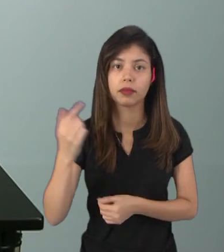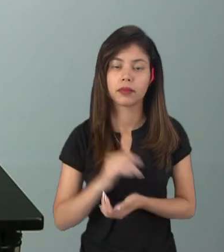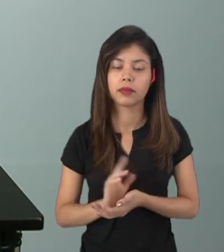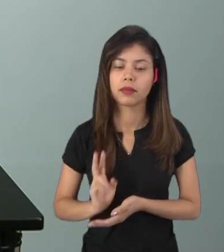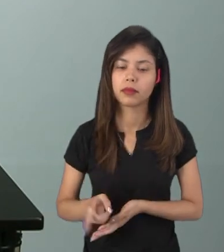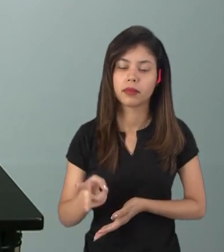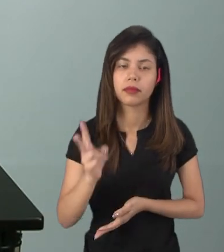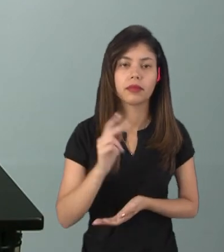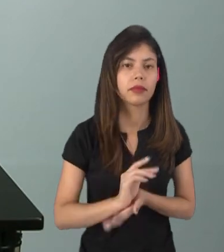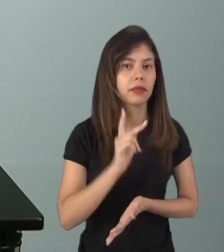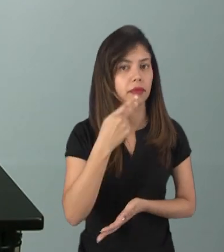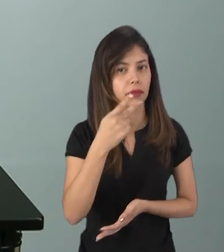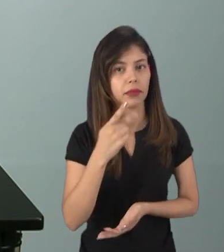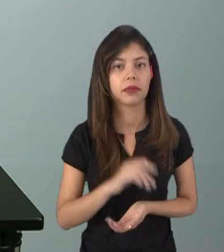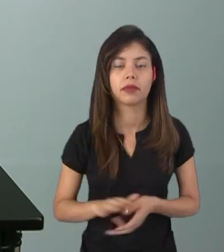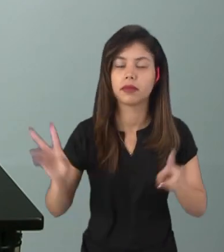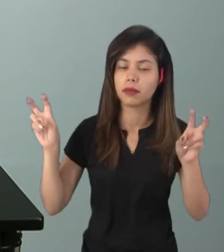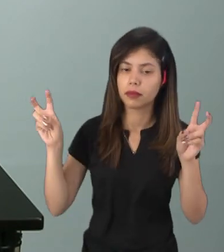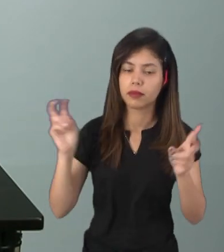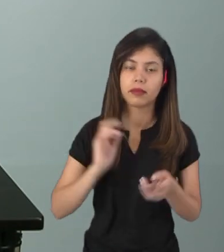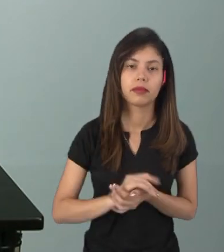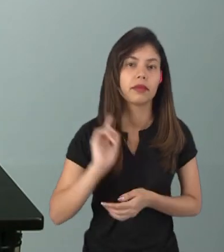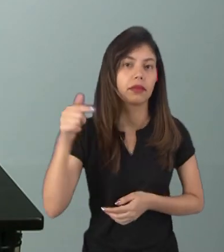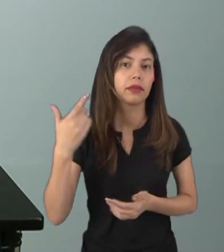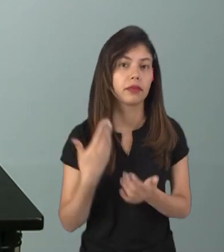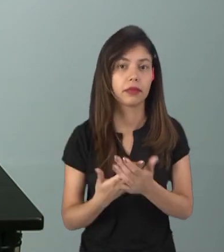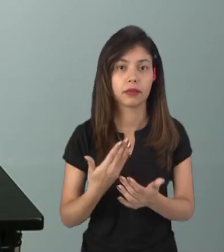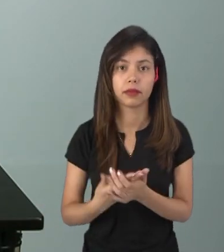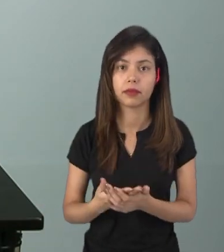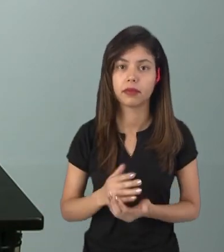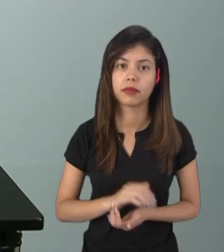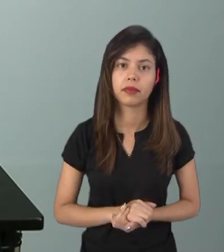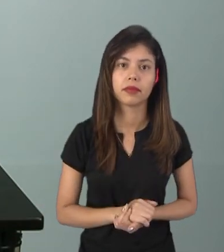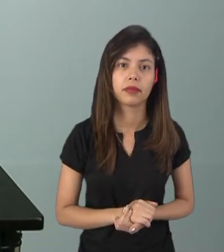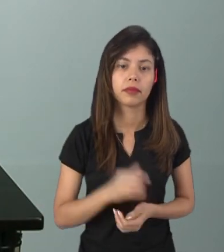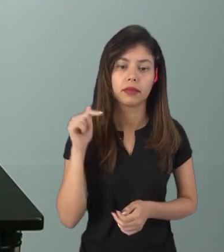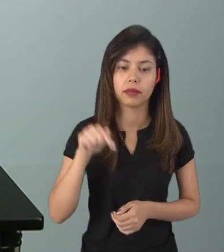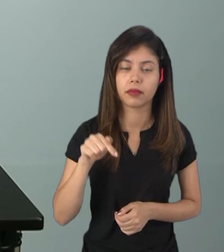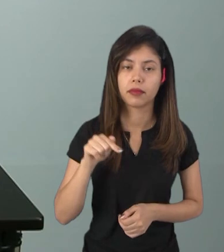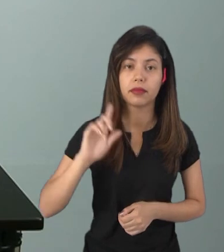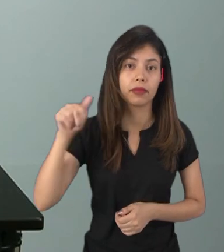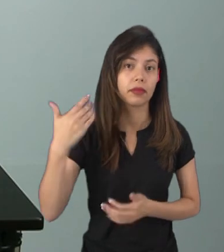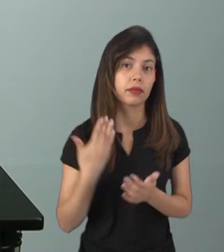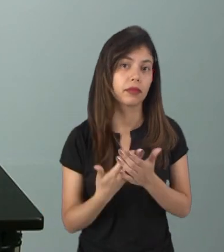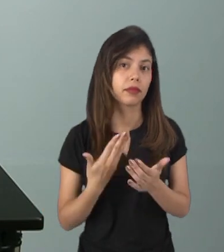para continuarmos falando sobre esse assunto na próxima aula. E para